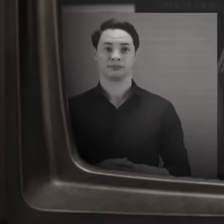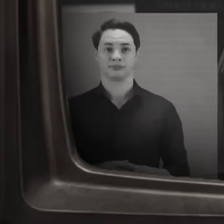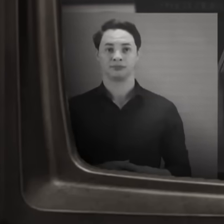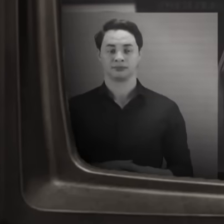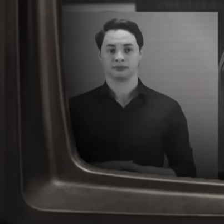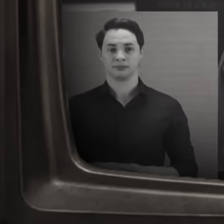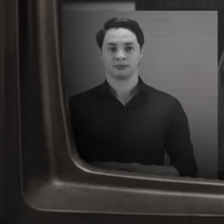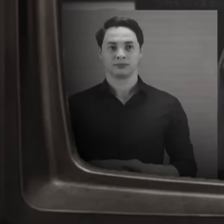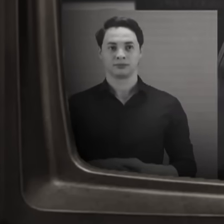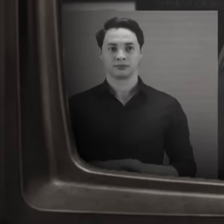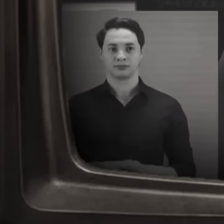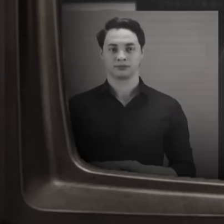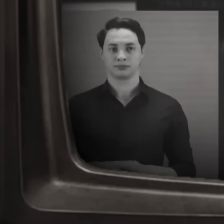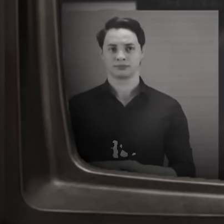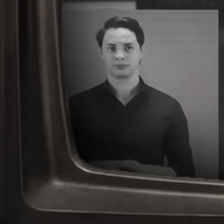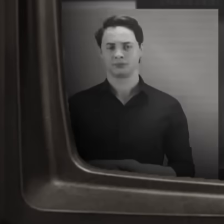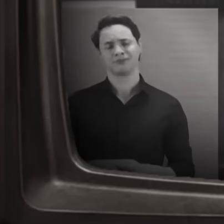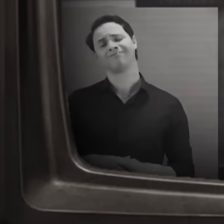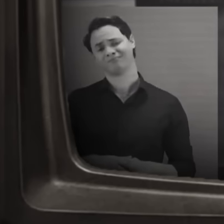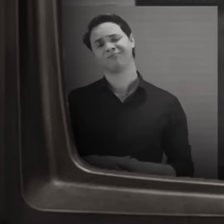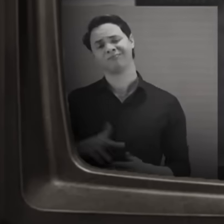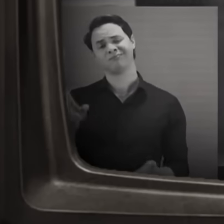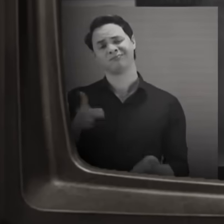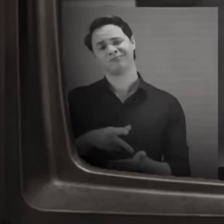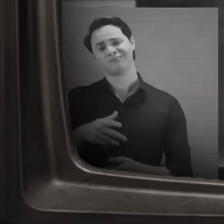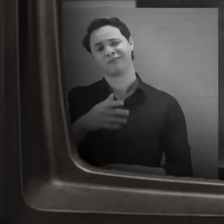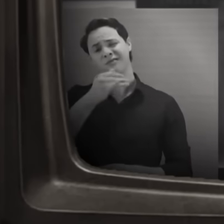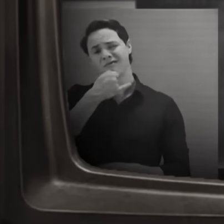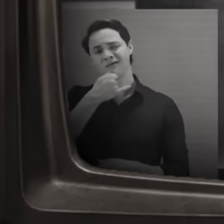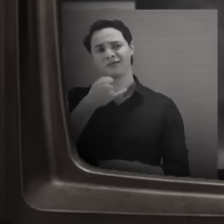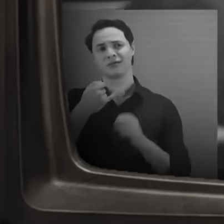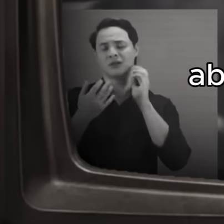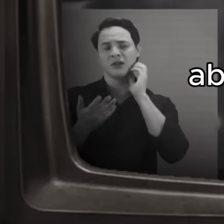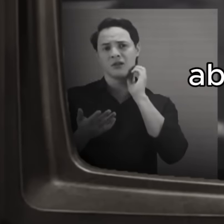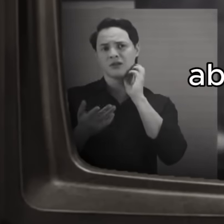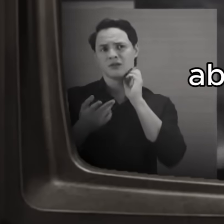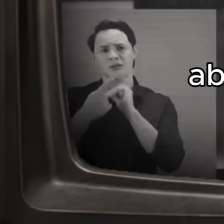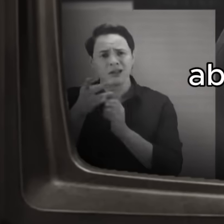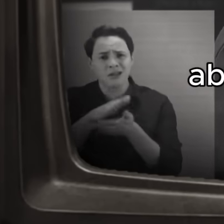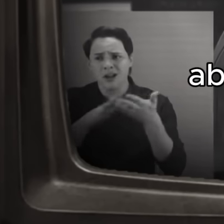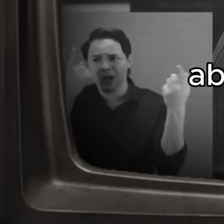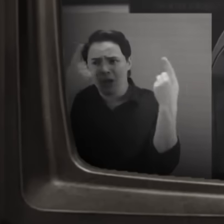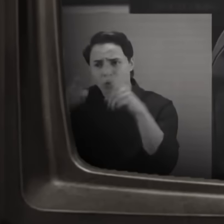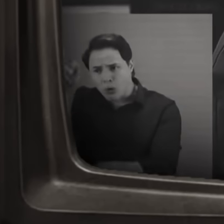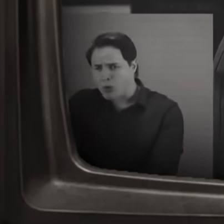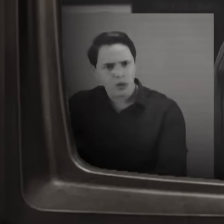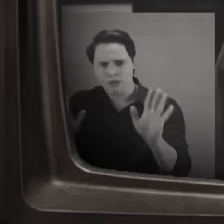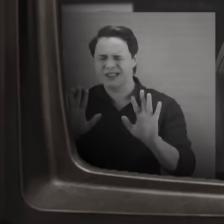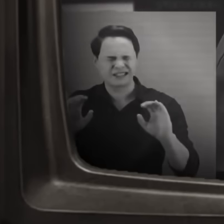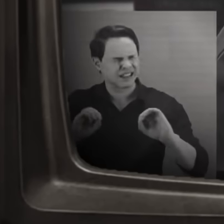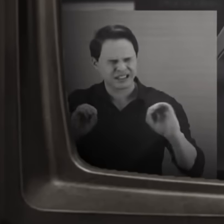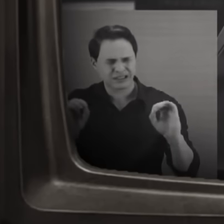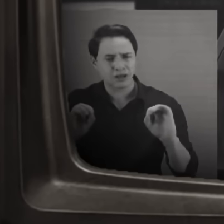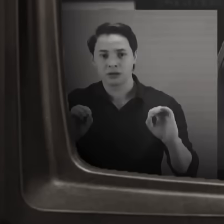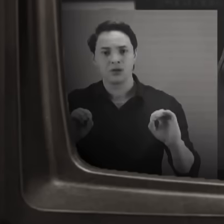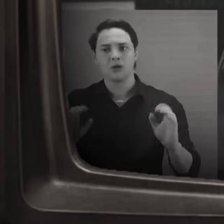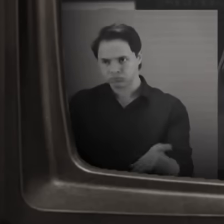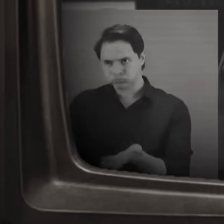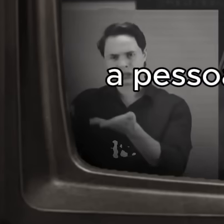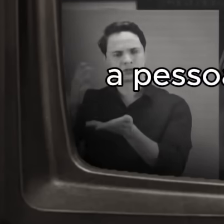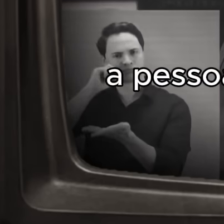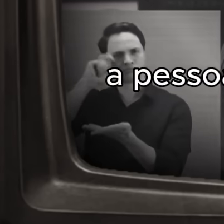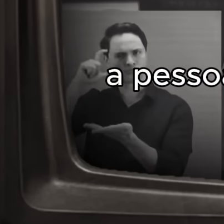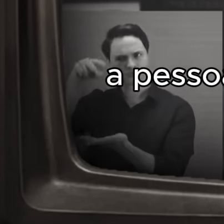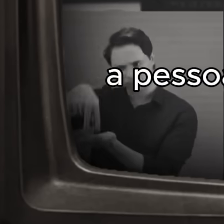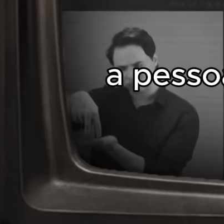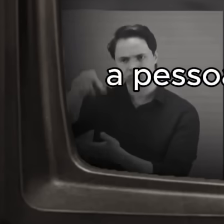dizer que, muito me lamento, eu fico triste, porque na minha fala aqui eu não coloquei absolutamente nada contra pessoa nenhuma. Muito pelo contrário, eu ressalvei